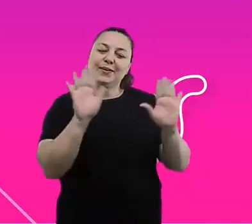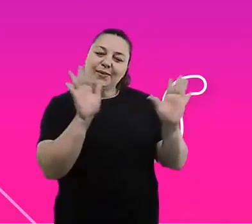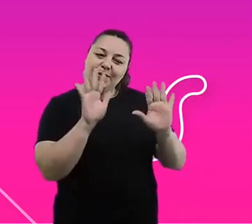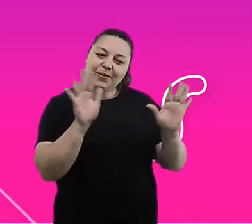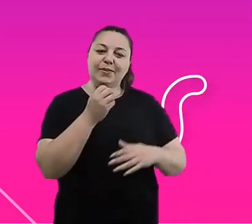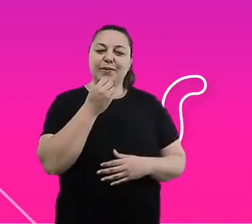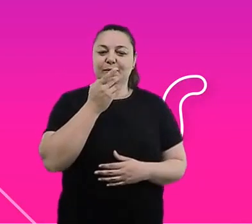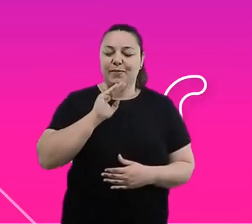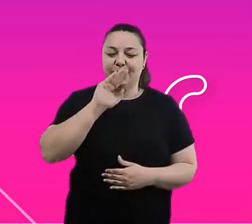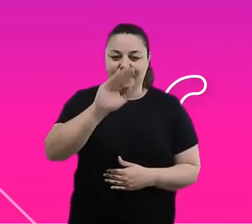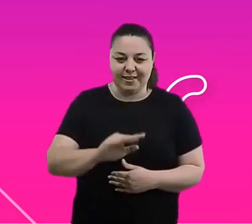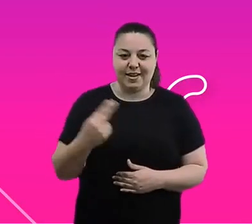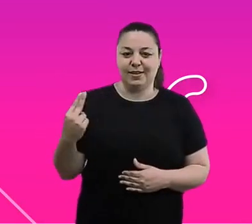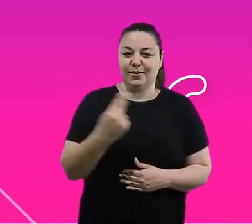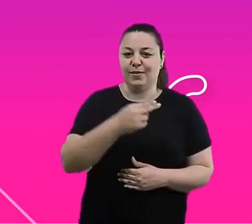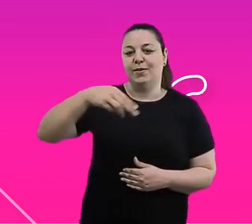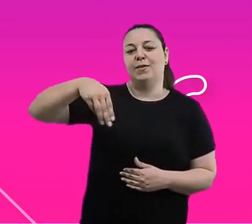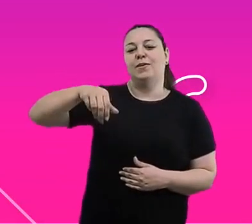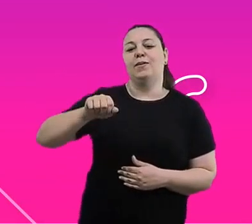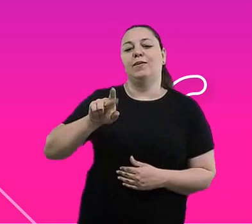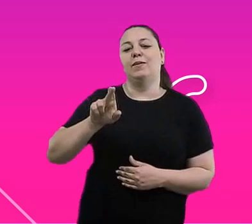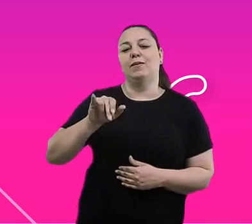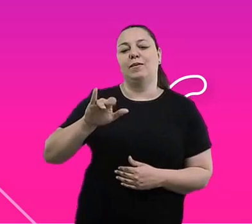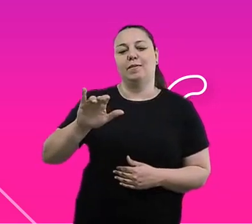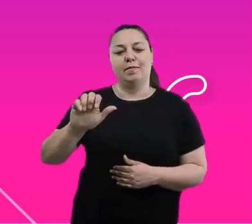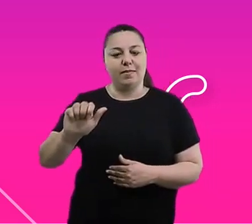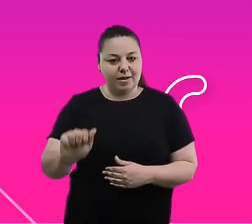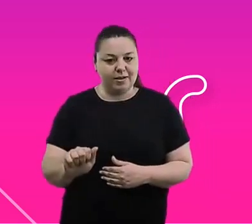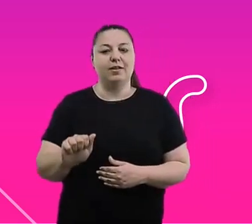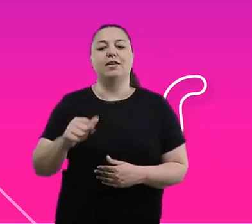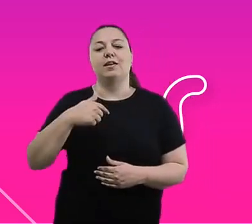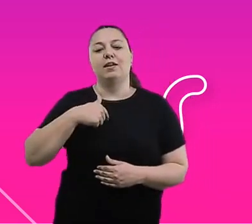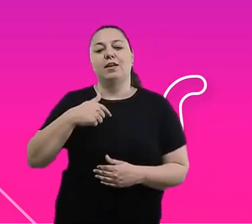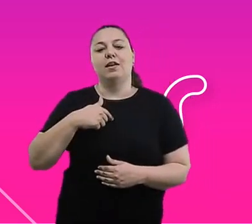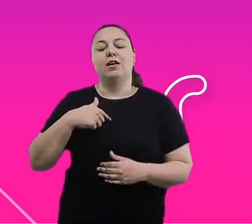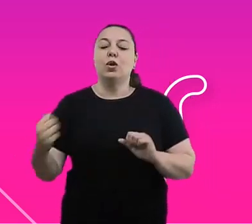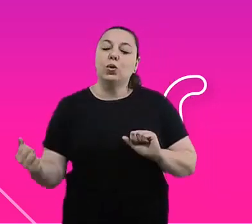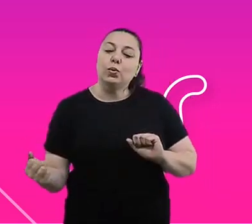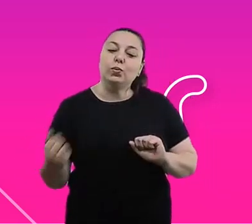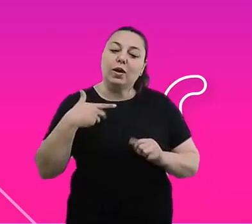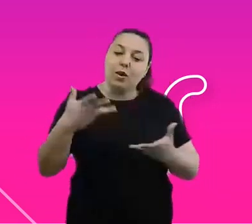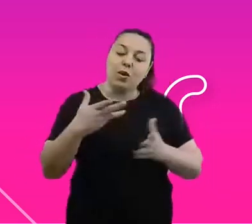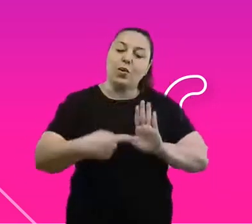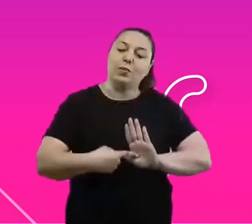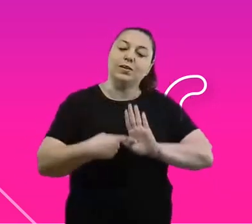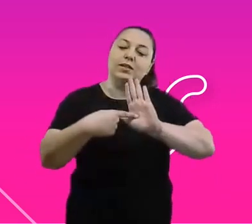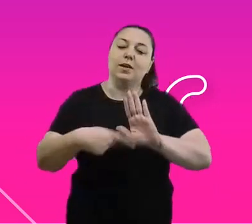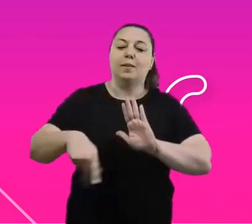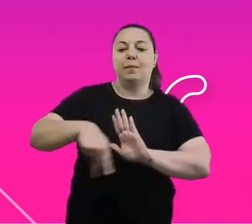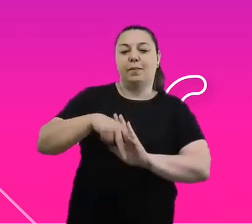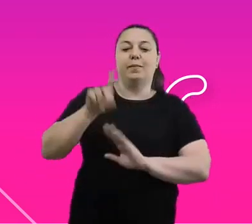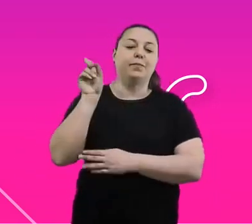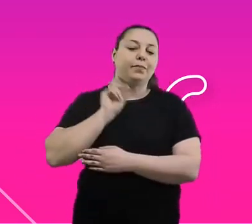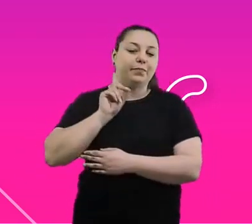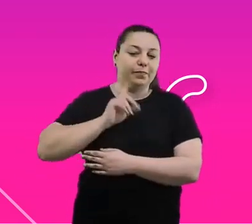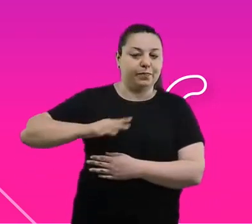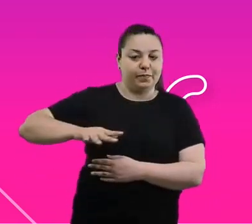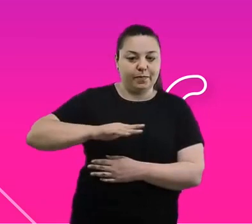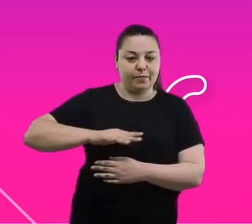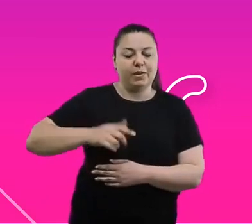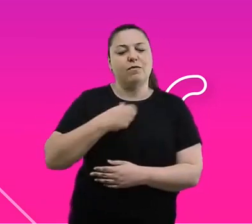Maria Laura e eu estou aqui hoje representando a Secretaria de Saúde e a Secretaria de Planejamento do Estado de Minas Gerais. Eu vou contar um pouco para vocês da nossa jornada junto